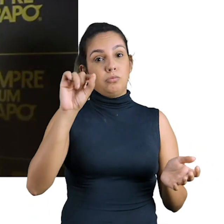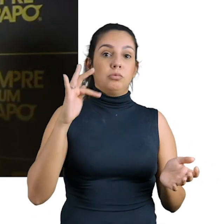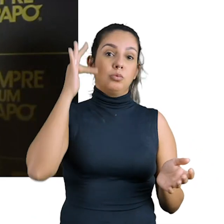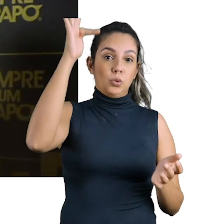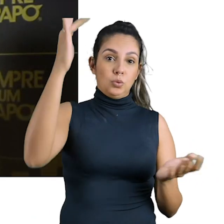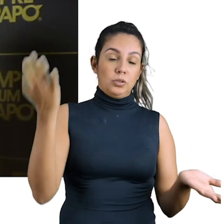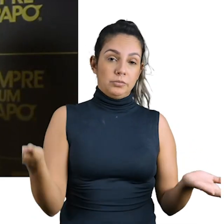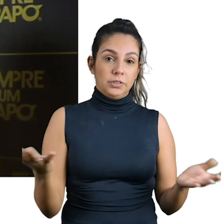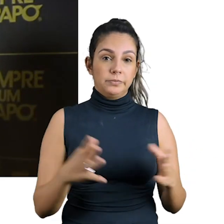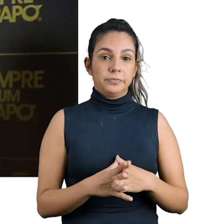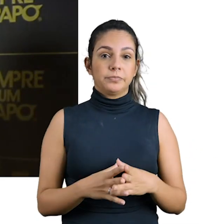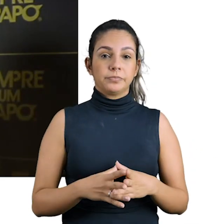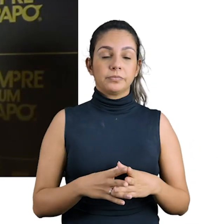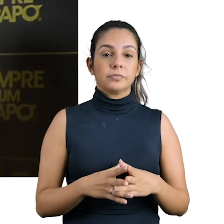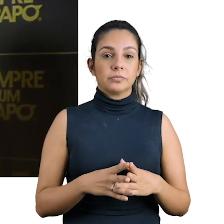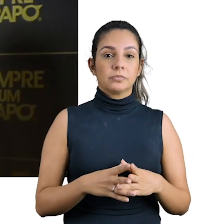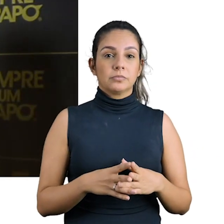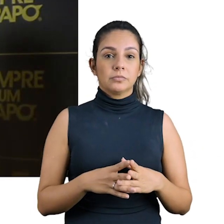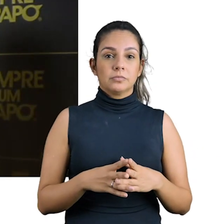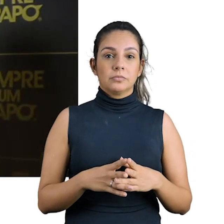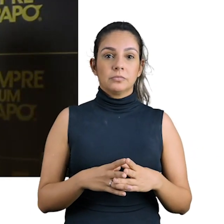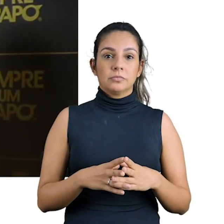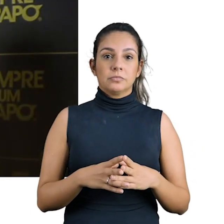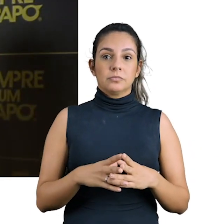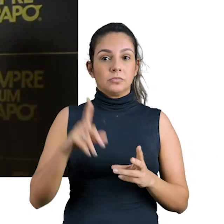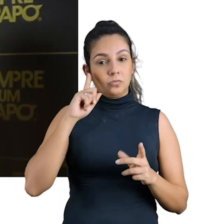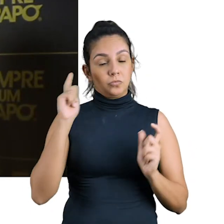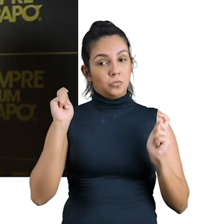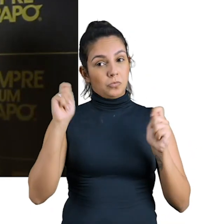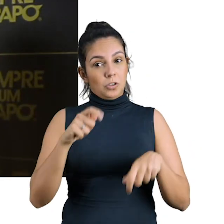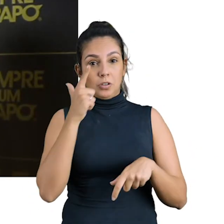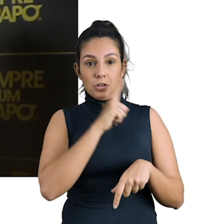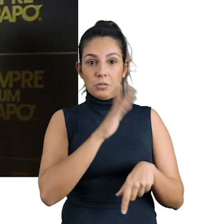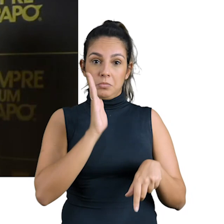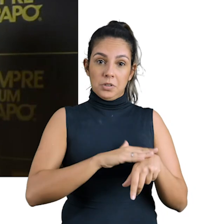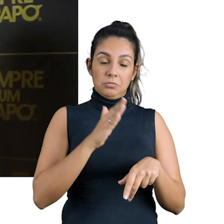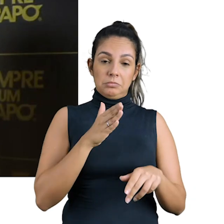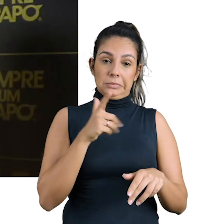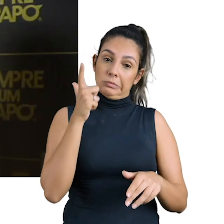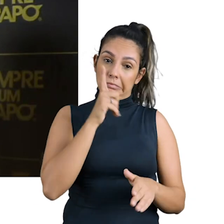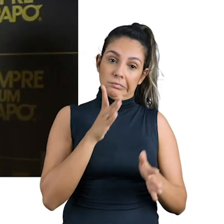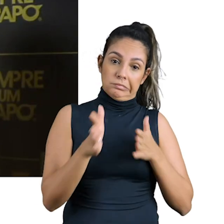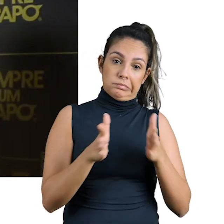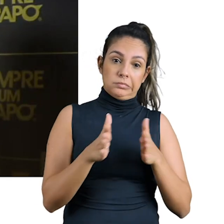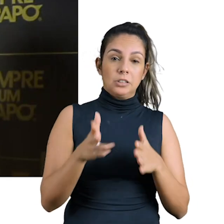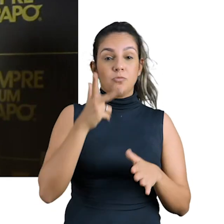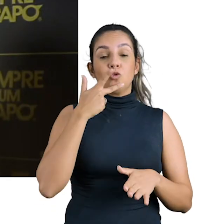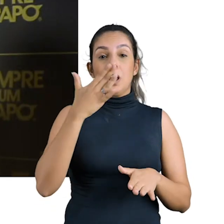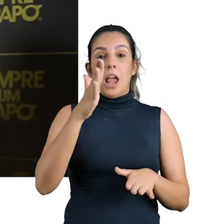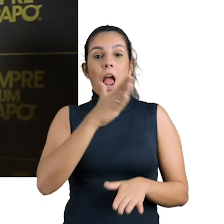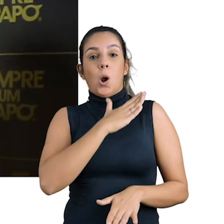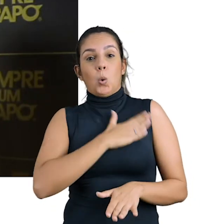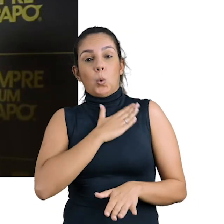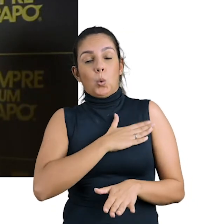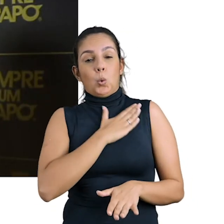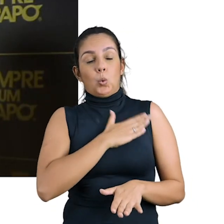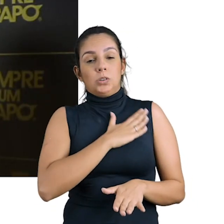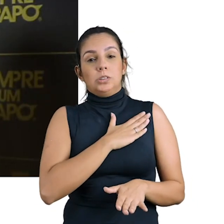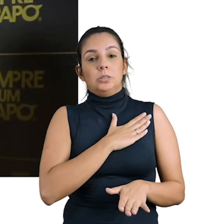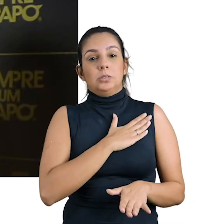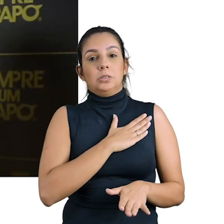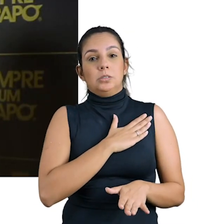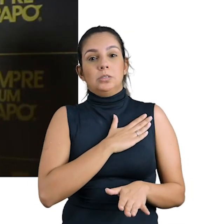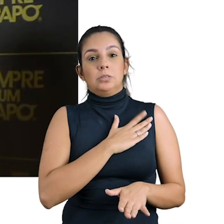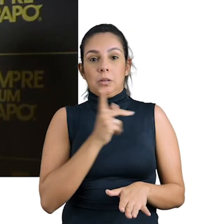futuro. Nós teremos condição de fazer uma coisa mais assertiva ali por agosto, quando eu vou